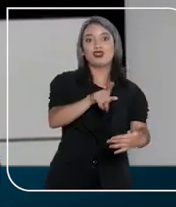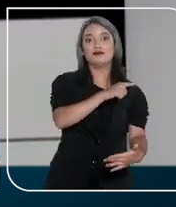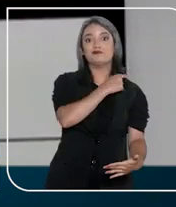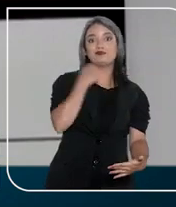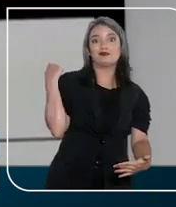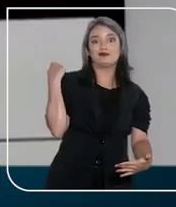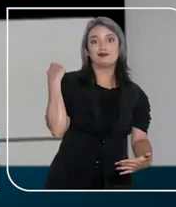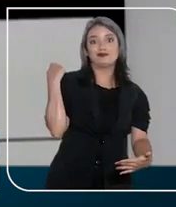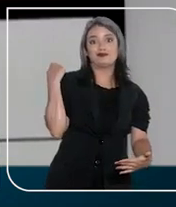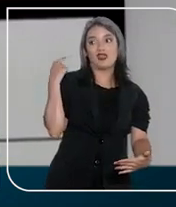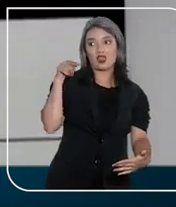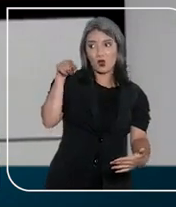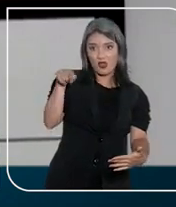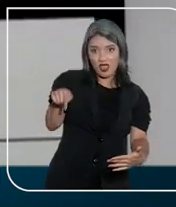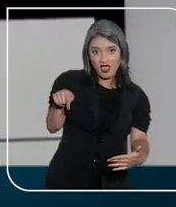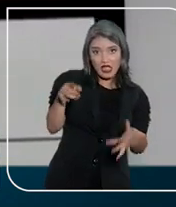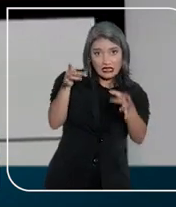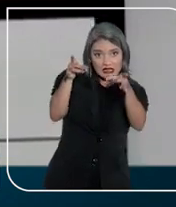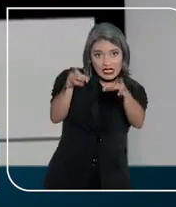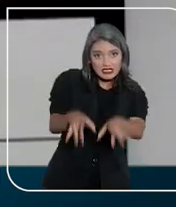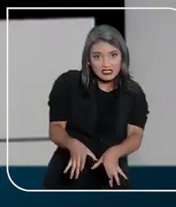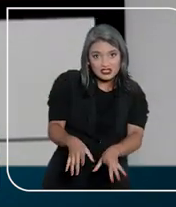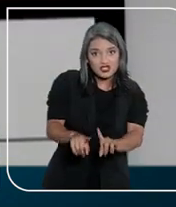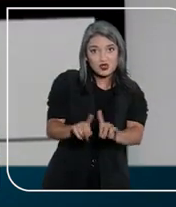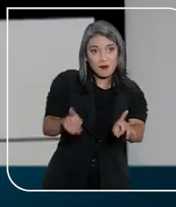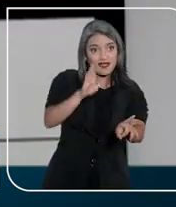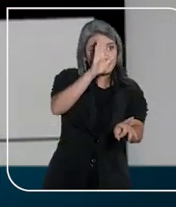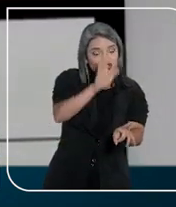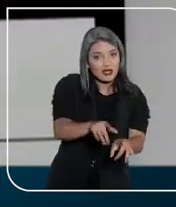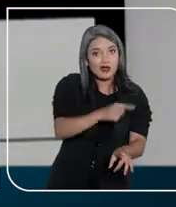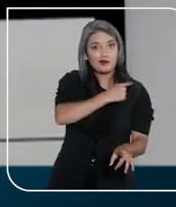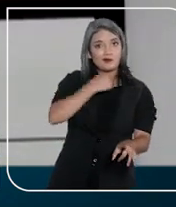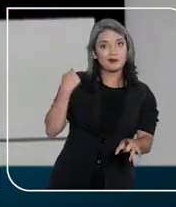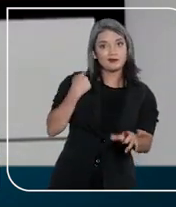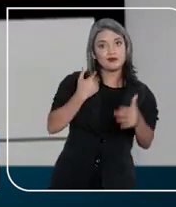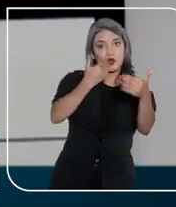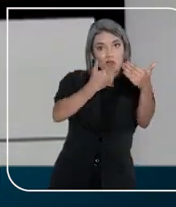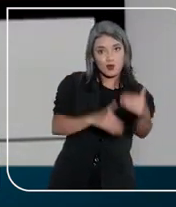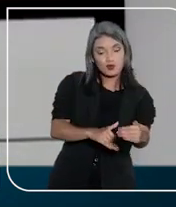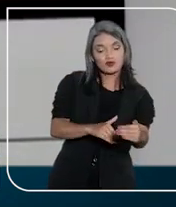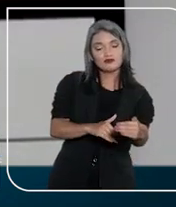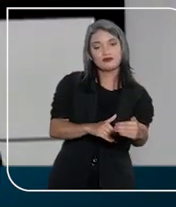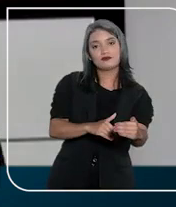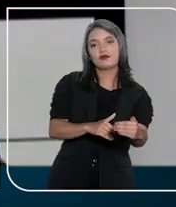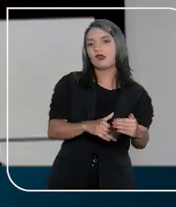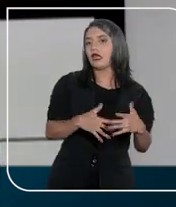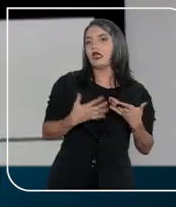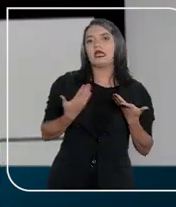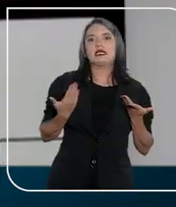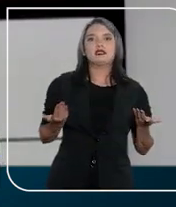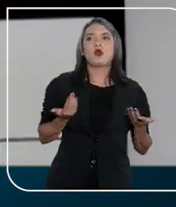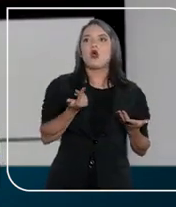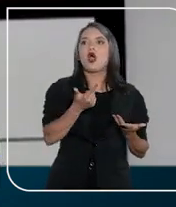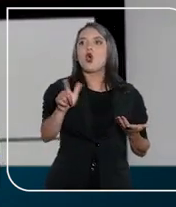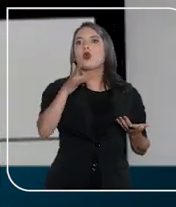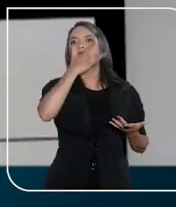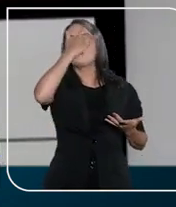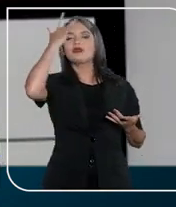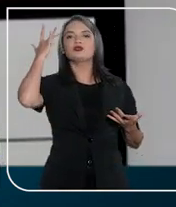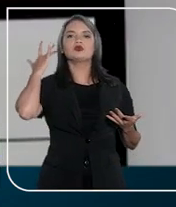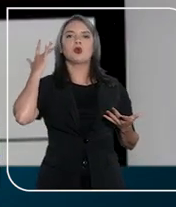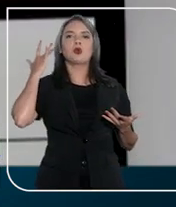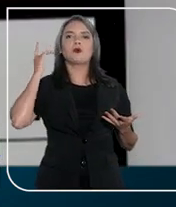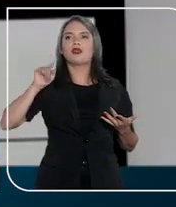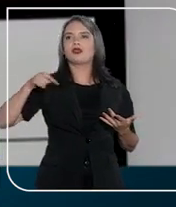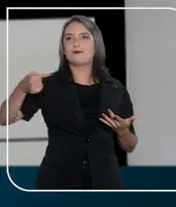Como a desistência ocorreu após o prazo do certame ter se expirado, o seguinte na lista de